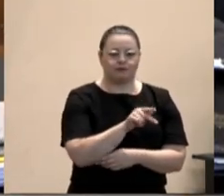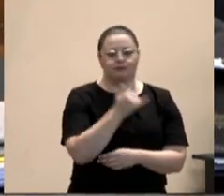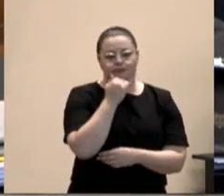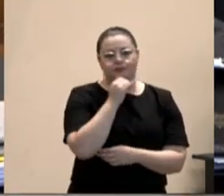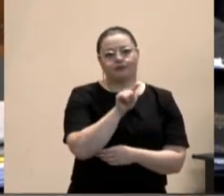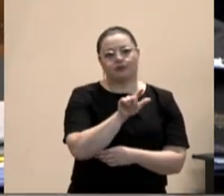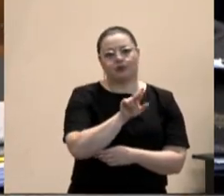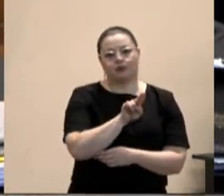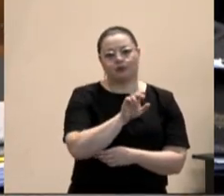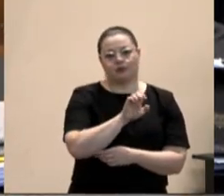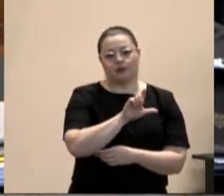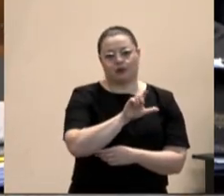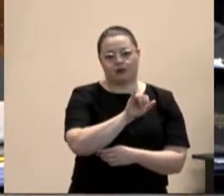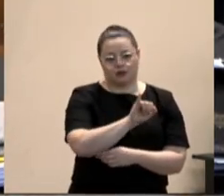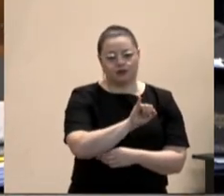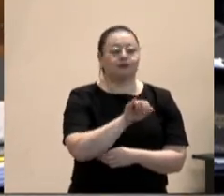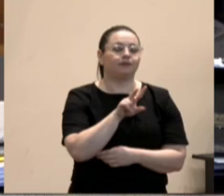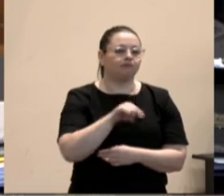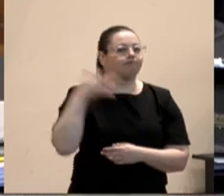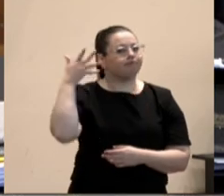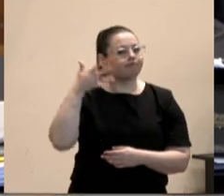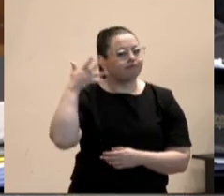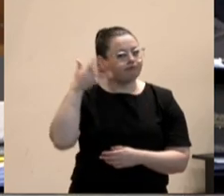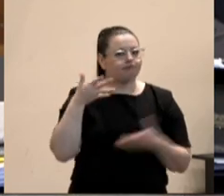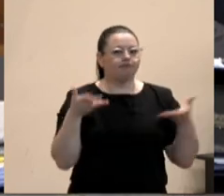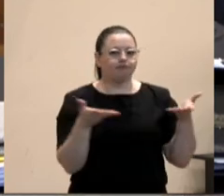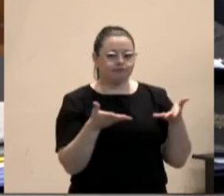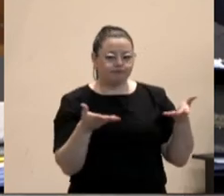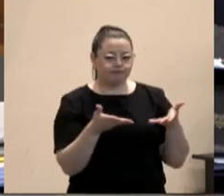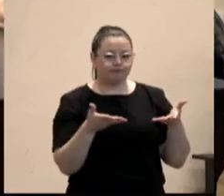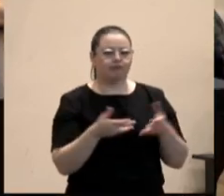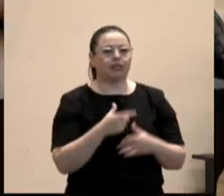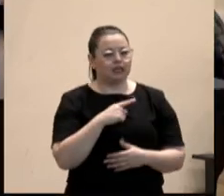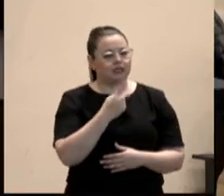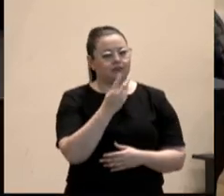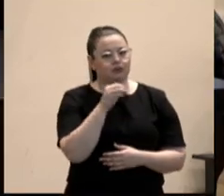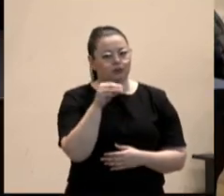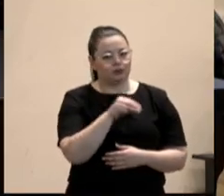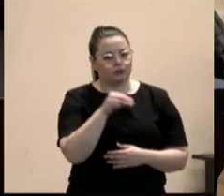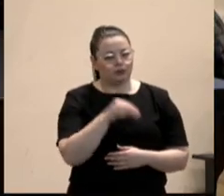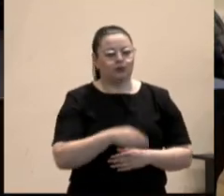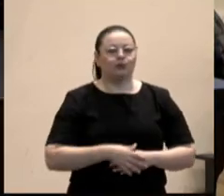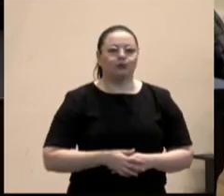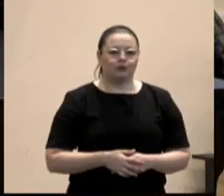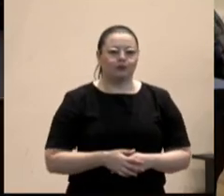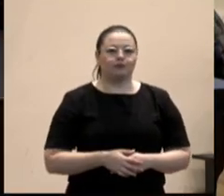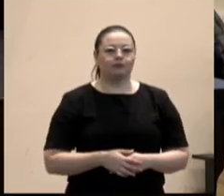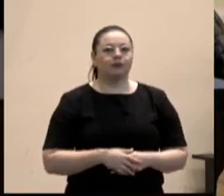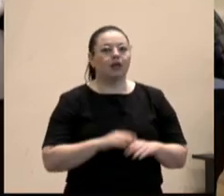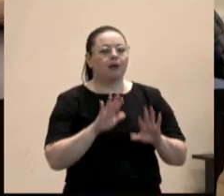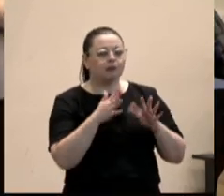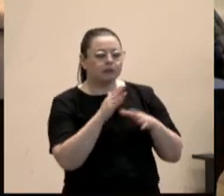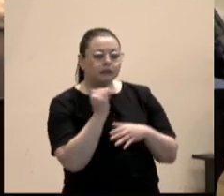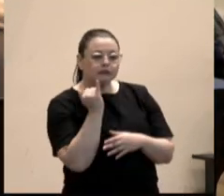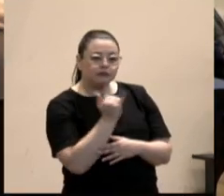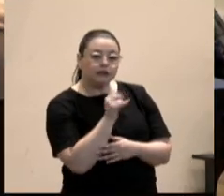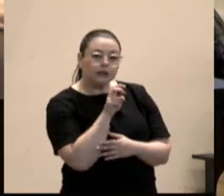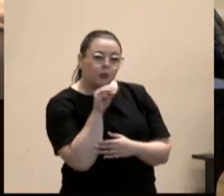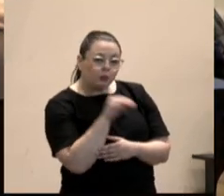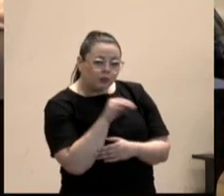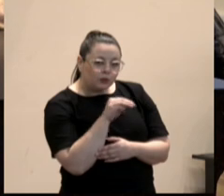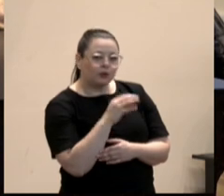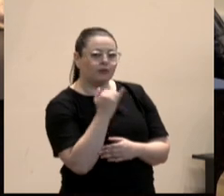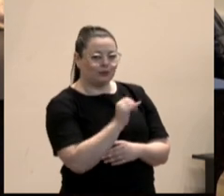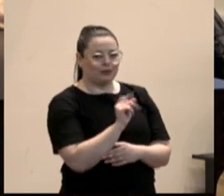que fará a sua explanação, então, em torno de 20 minutos. Te aviso, faltando 5. Professora,